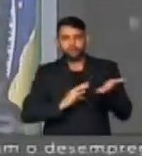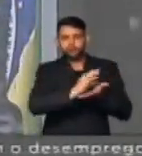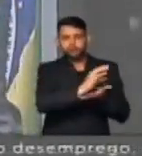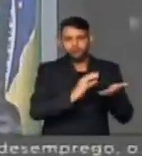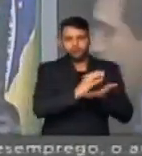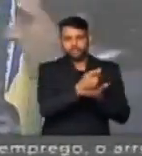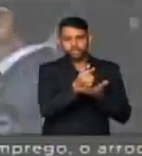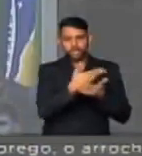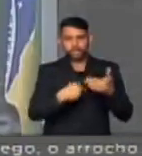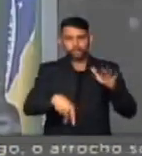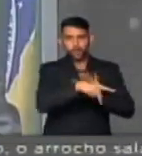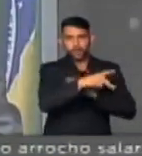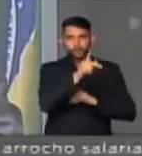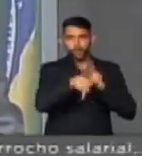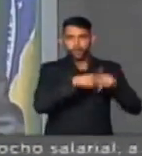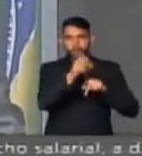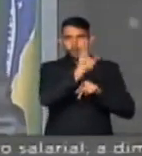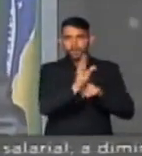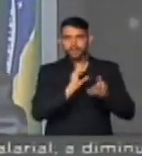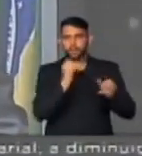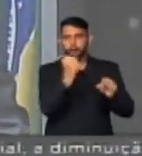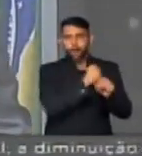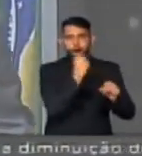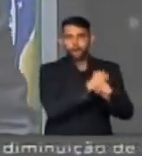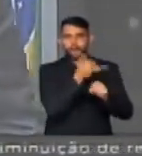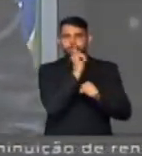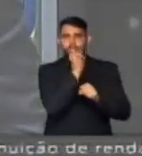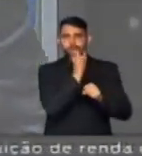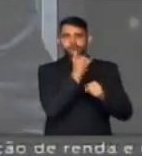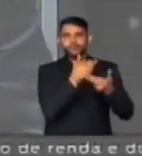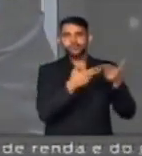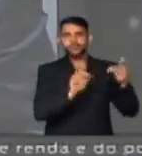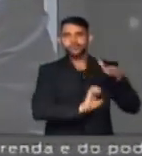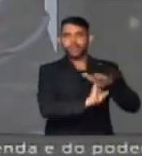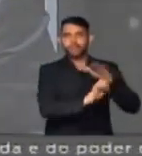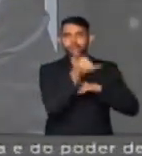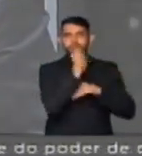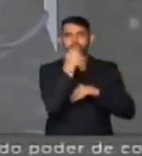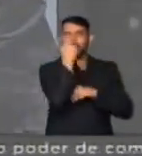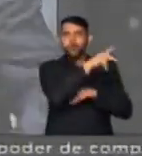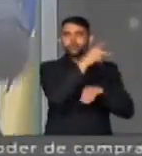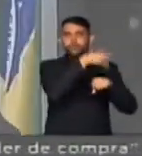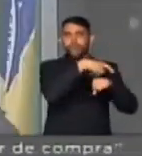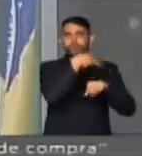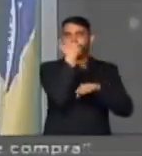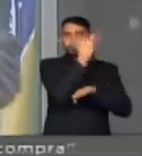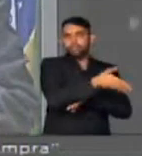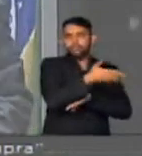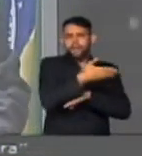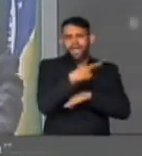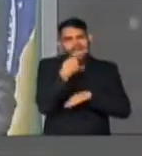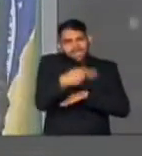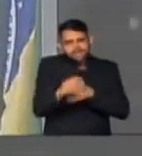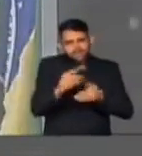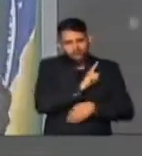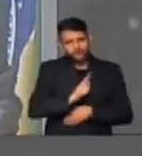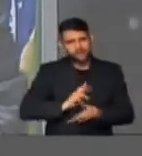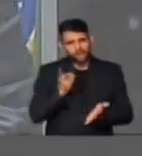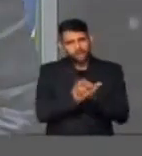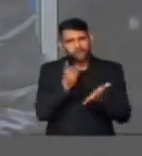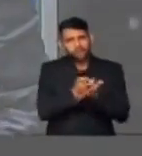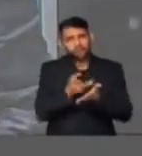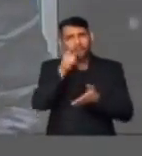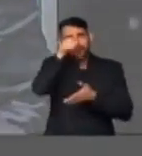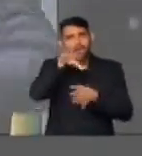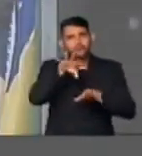financiavam com dinheiro do povo brasileiro obras de hidrelétrica em outros países. É este governo que quer se manter no